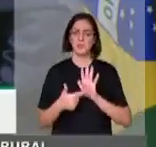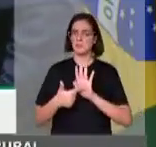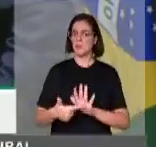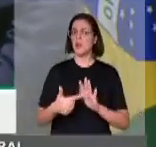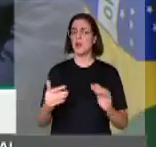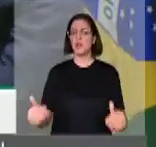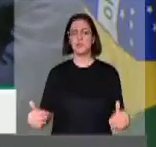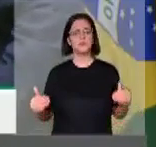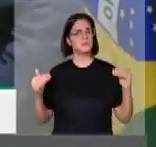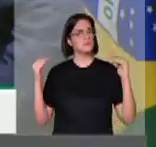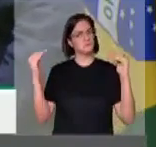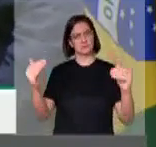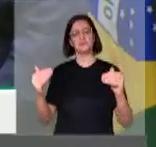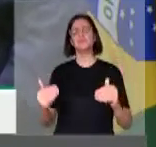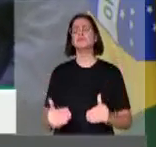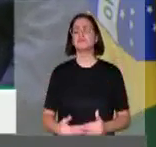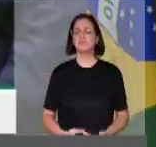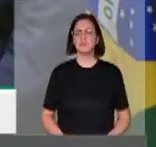grandeza